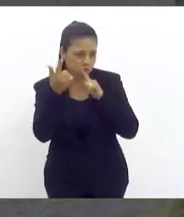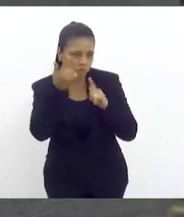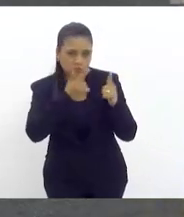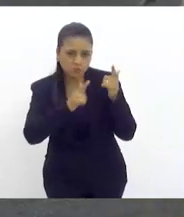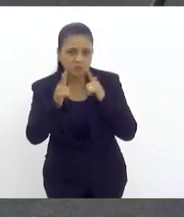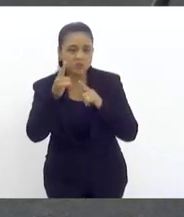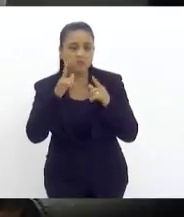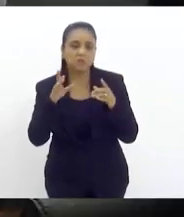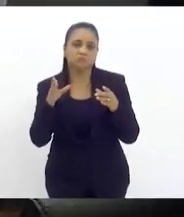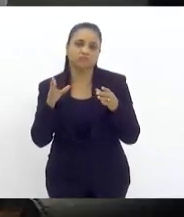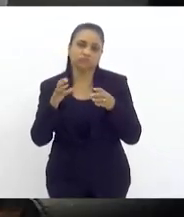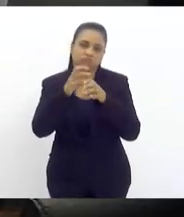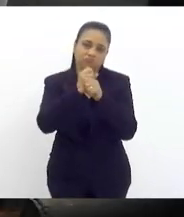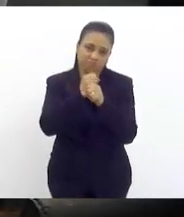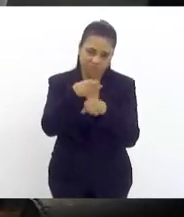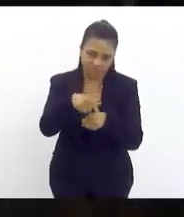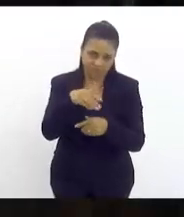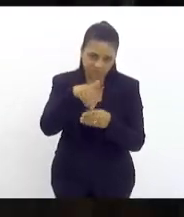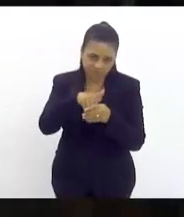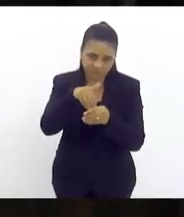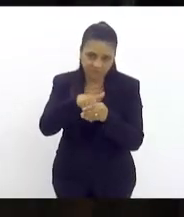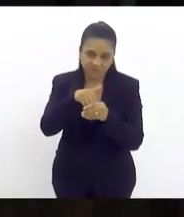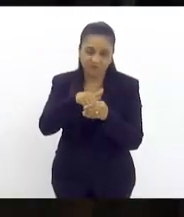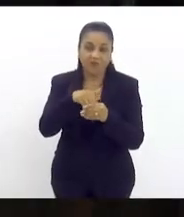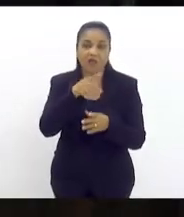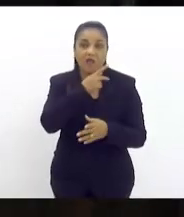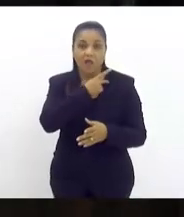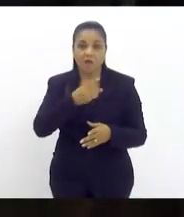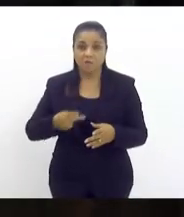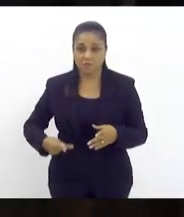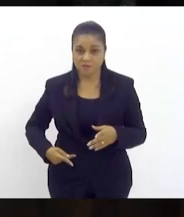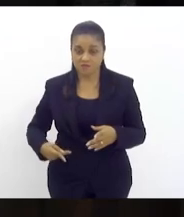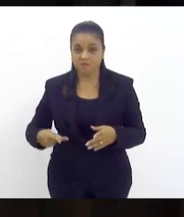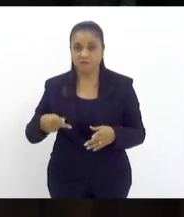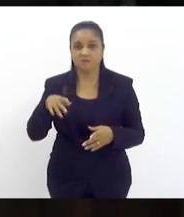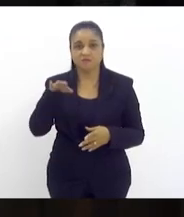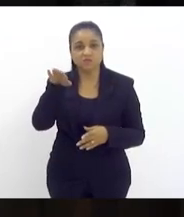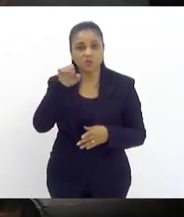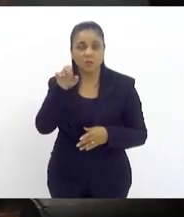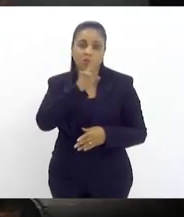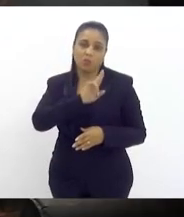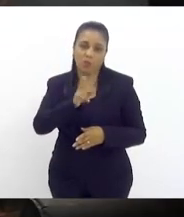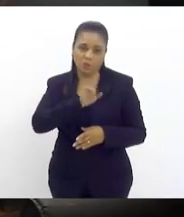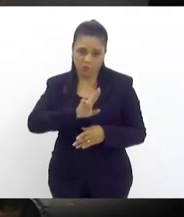o quórum. A presidência irá proceder à chamada nominal.